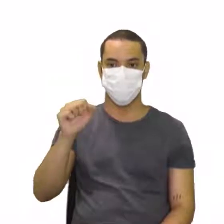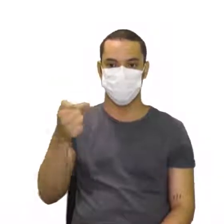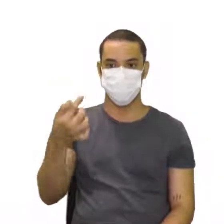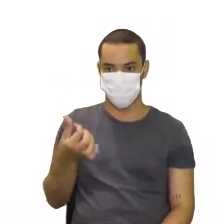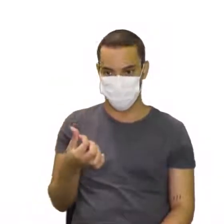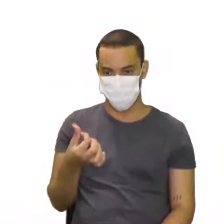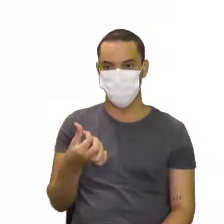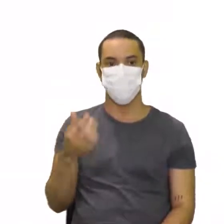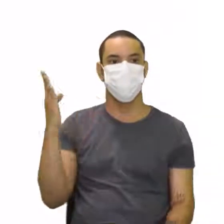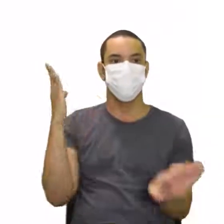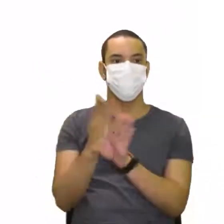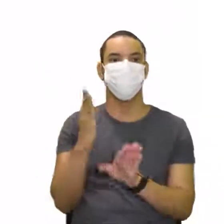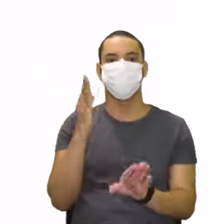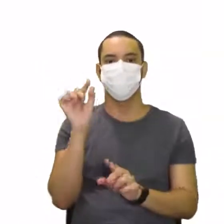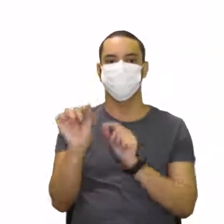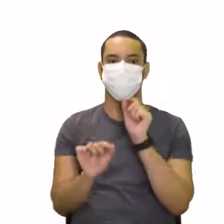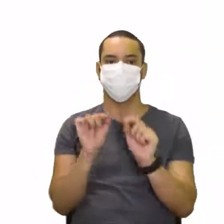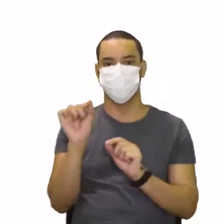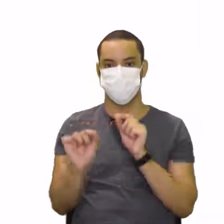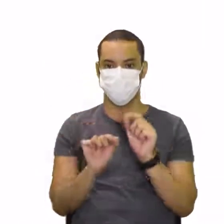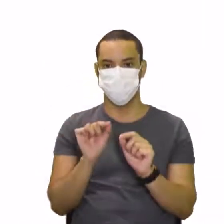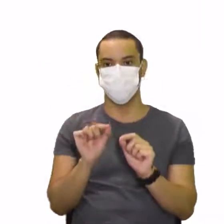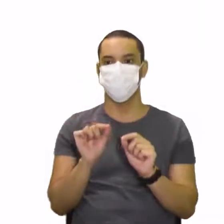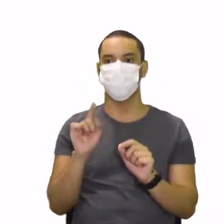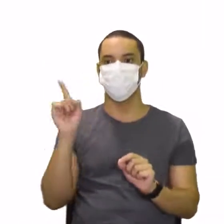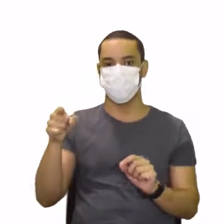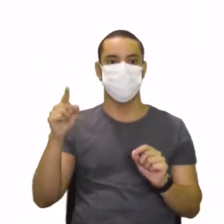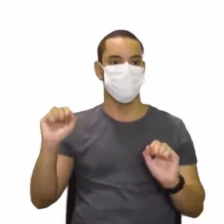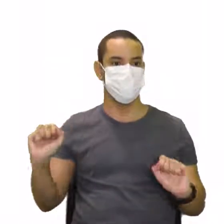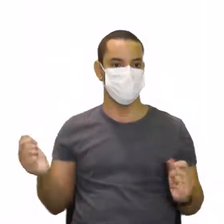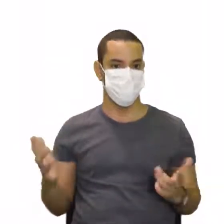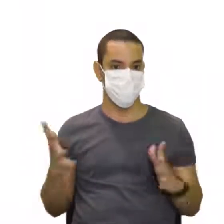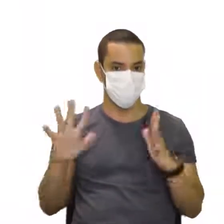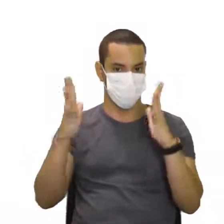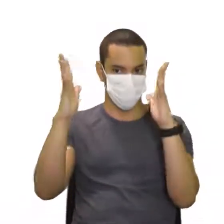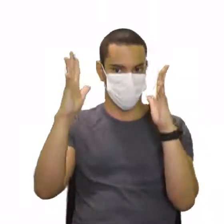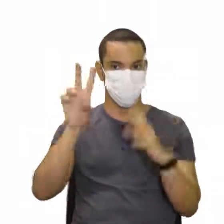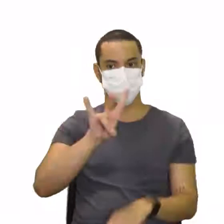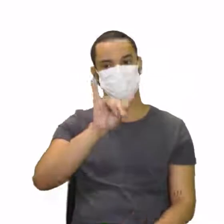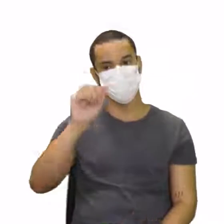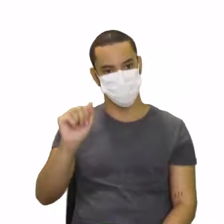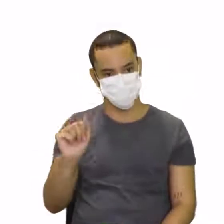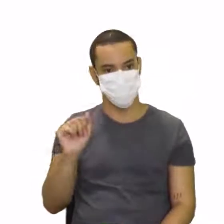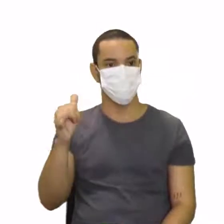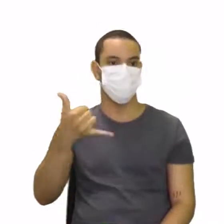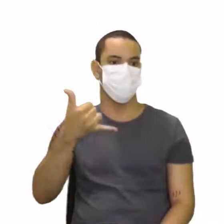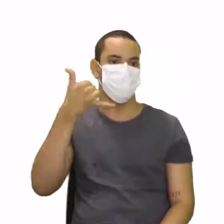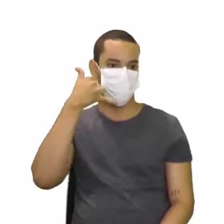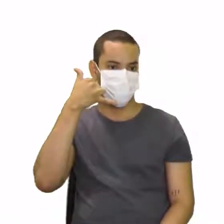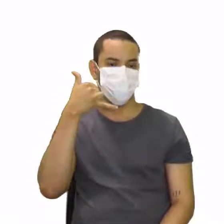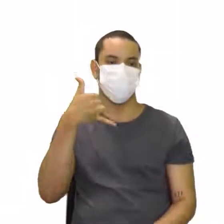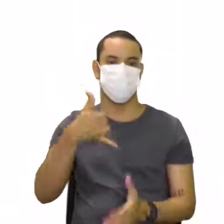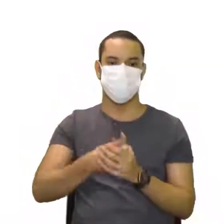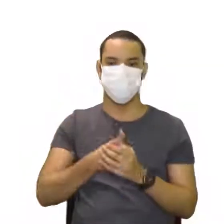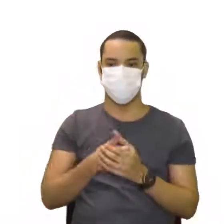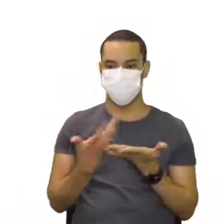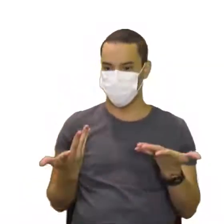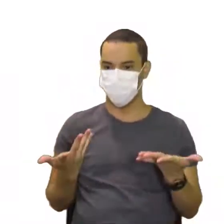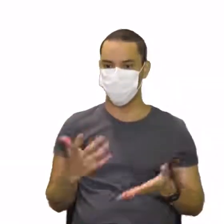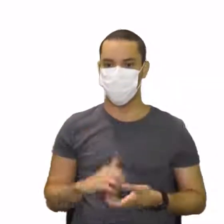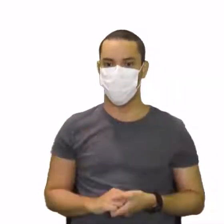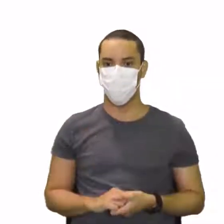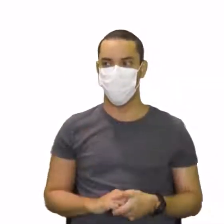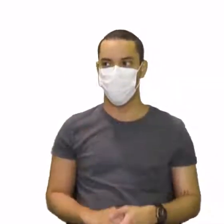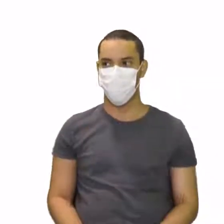1876, em virtude disso, que esse dia foi escolhido para ser celebrado como o dia do telefone. Então,